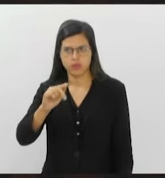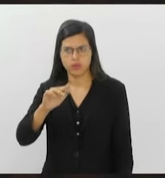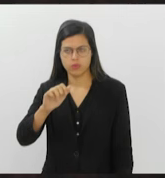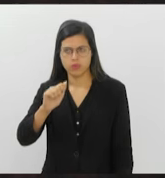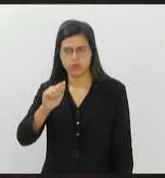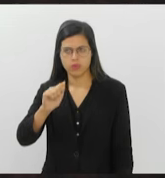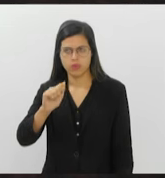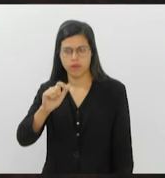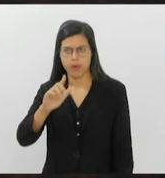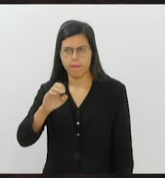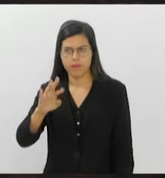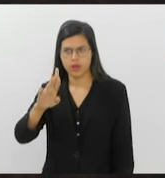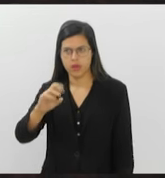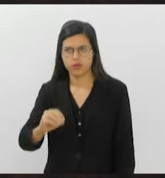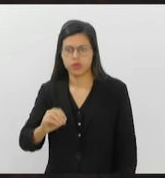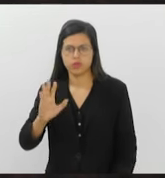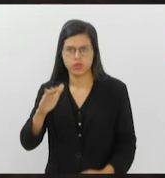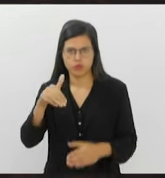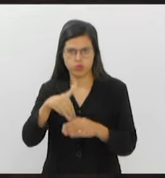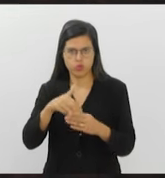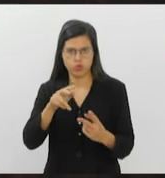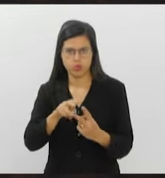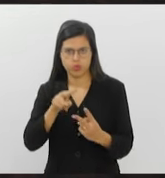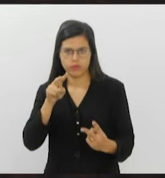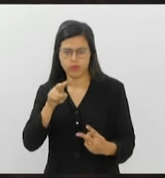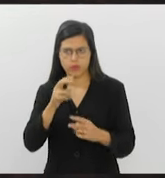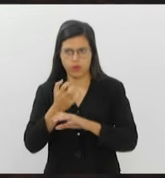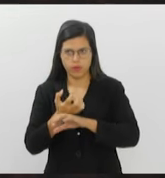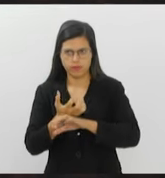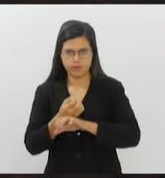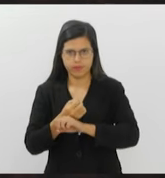painel, no online, perdão.